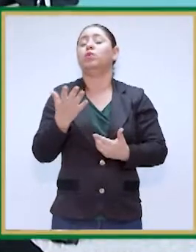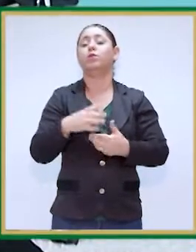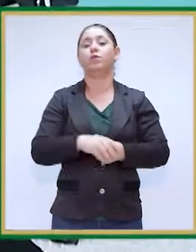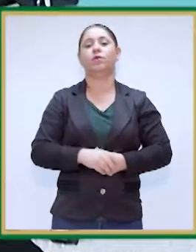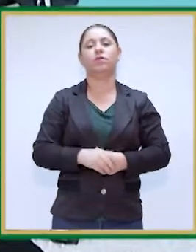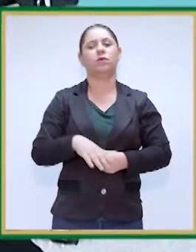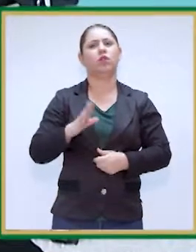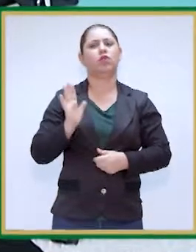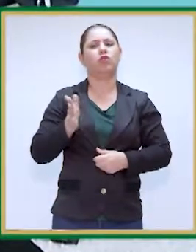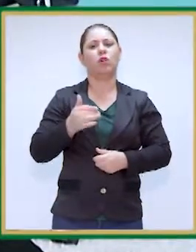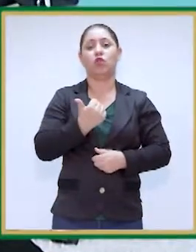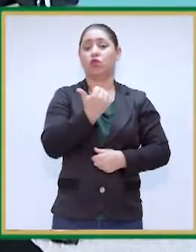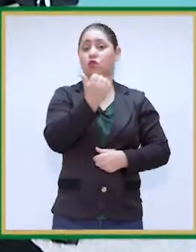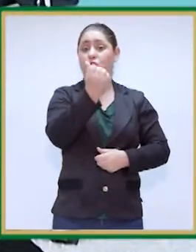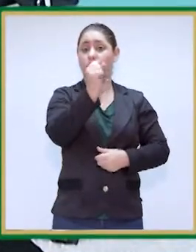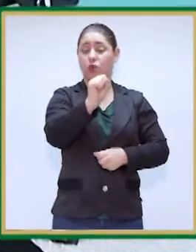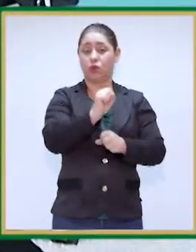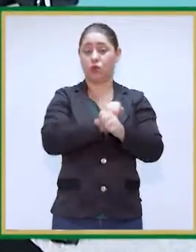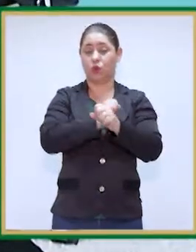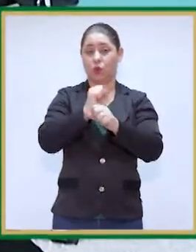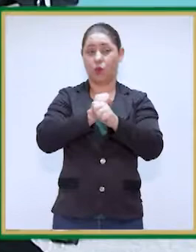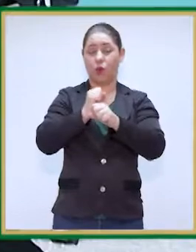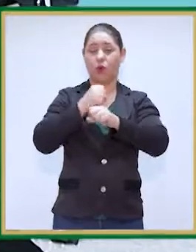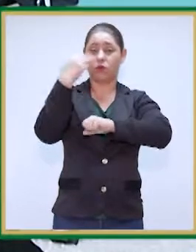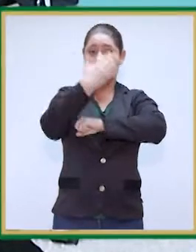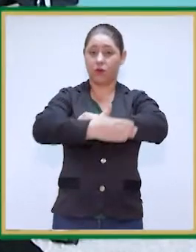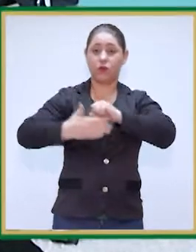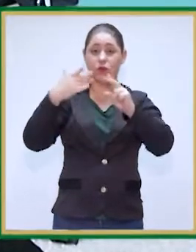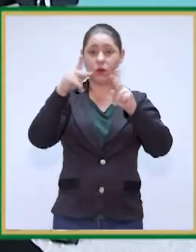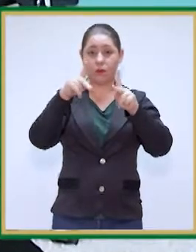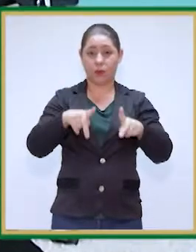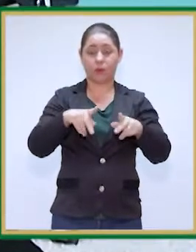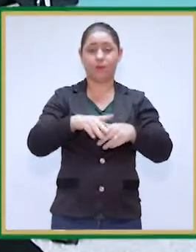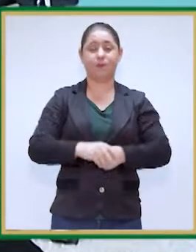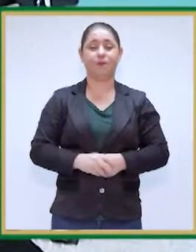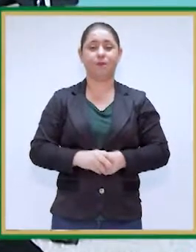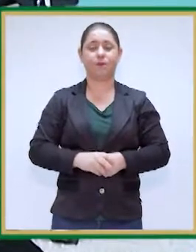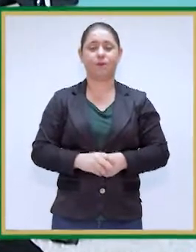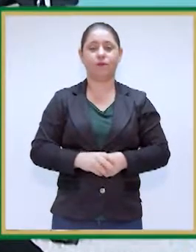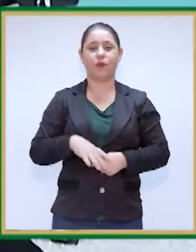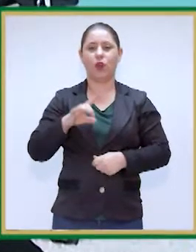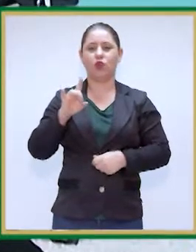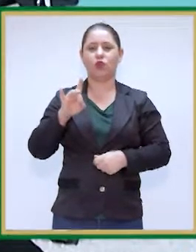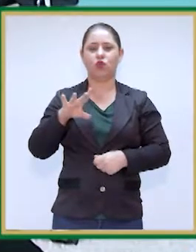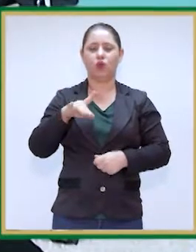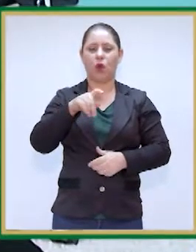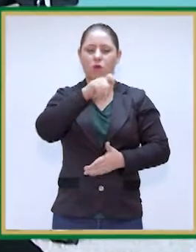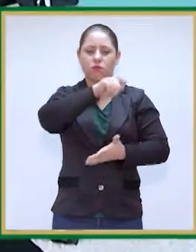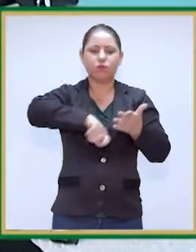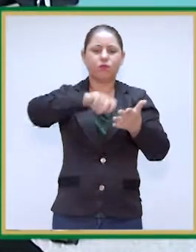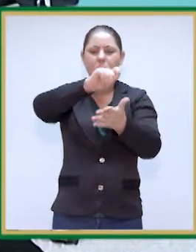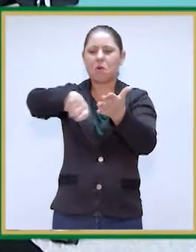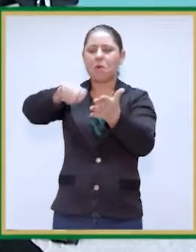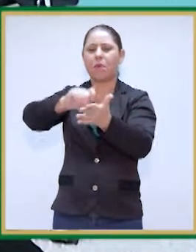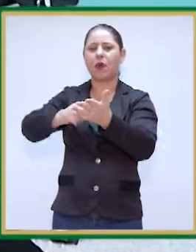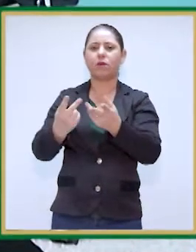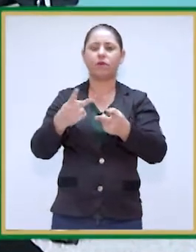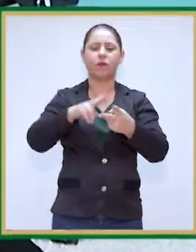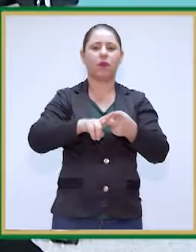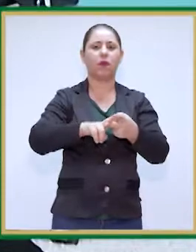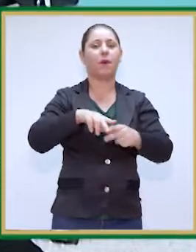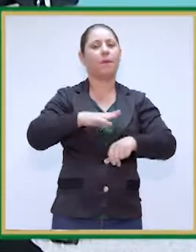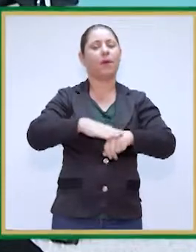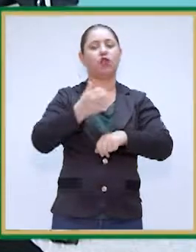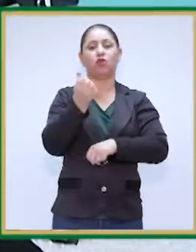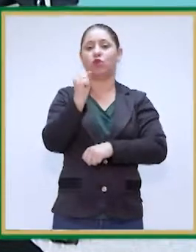de defensoria pública. 18 anos de defensoria. E só na área de execução penal já são praticamente mais de 8 anos. Olha